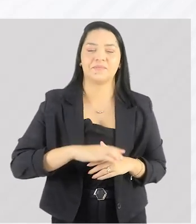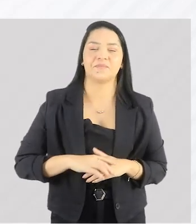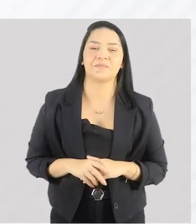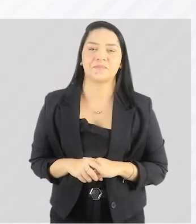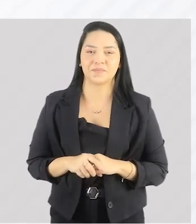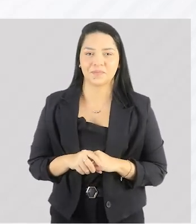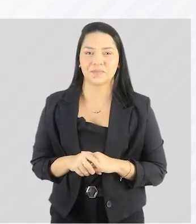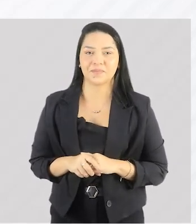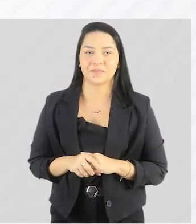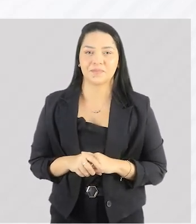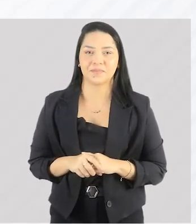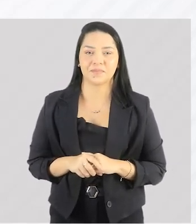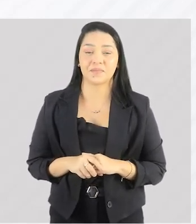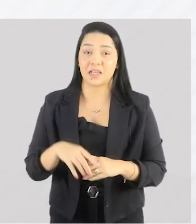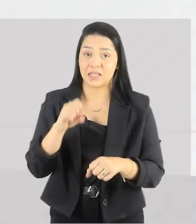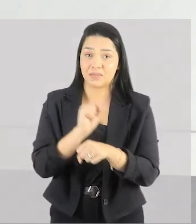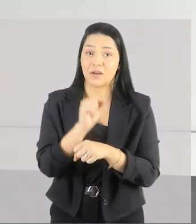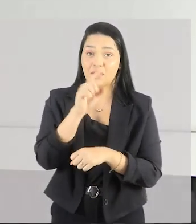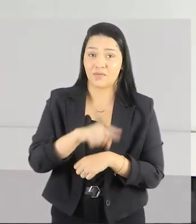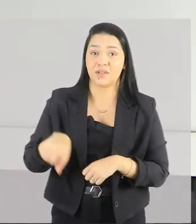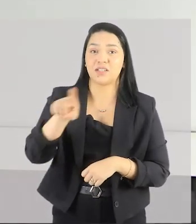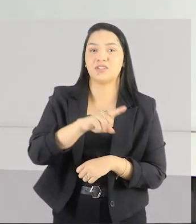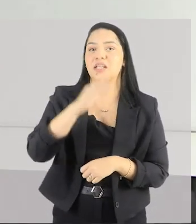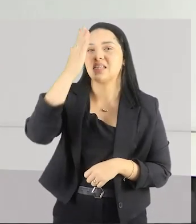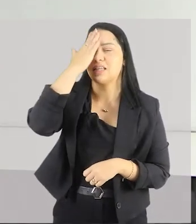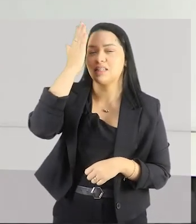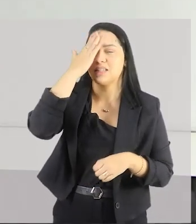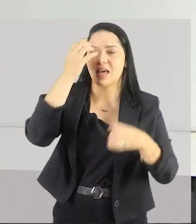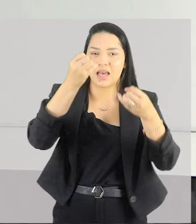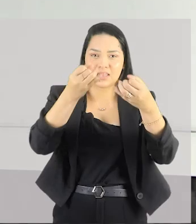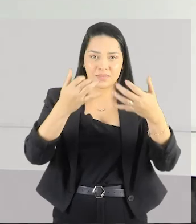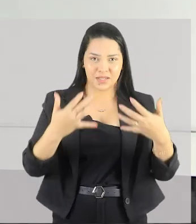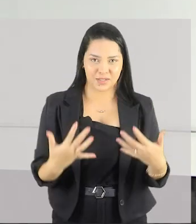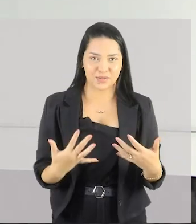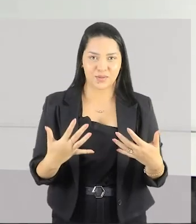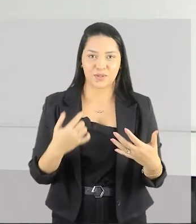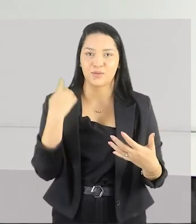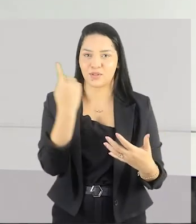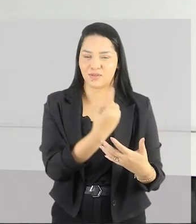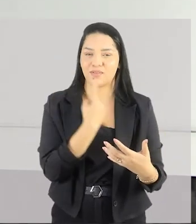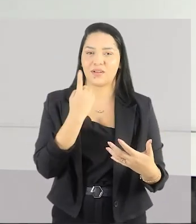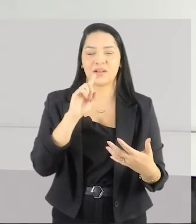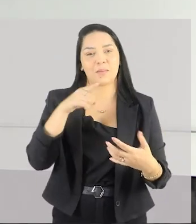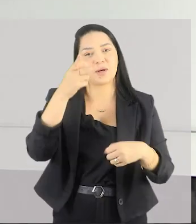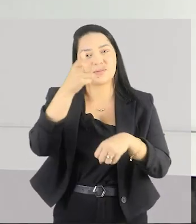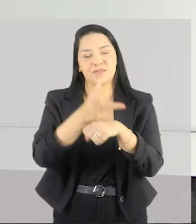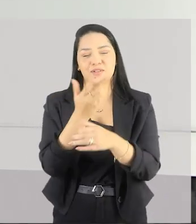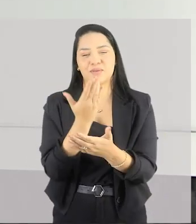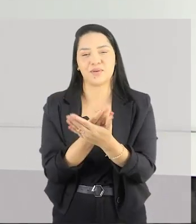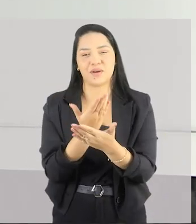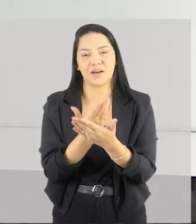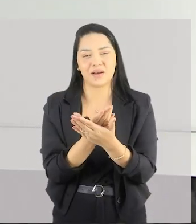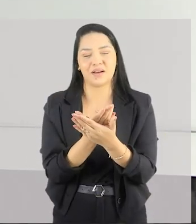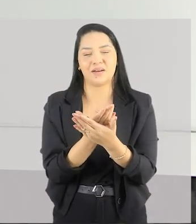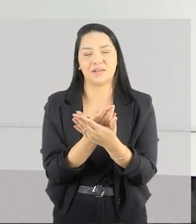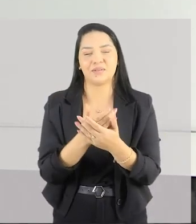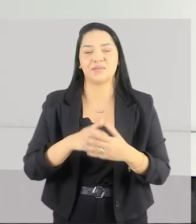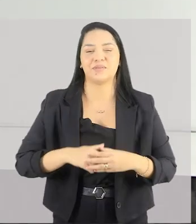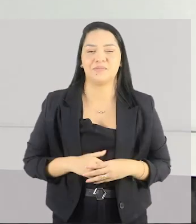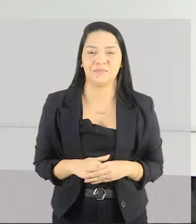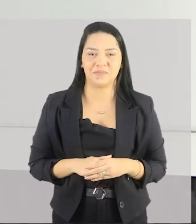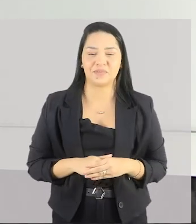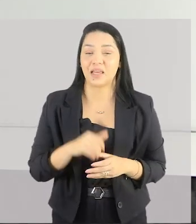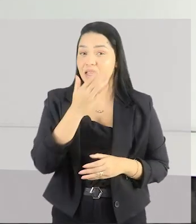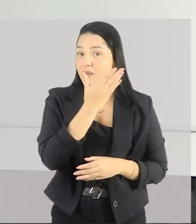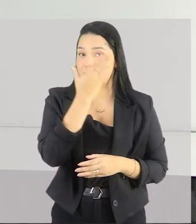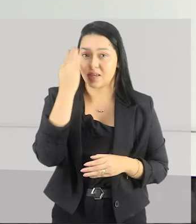C, tranquilo? Espero que vocês tenham entendido aí as explicações, tá? Nos veremos aí na nossa próxima aula, no nosso próximo vídeo, tá?